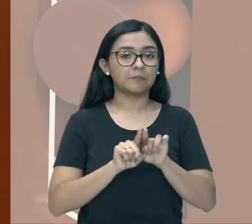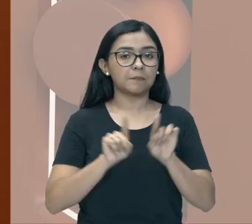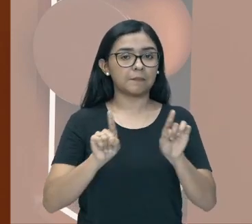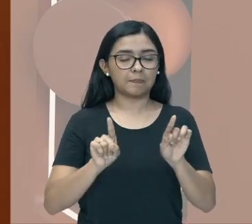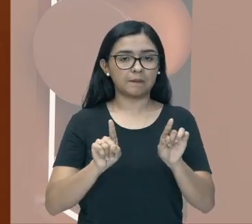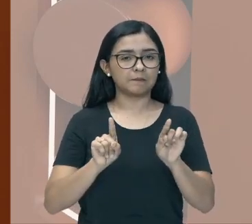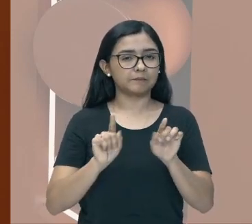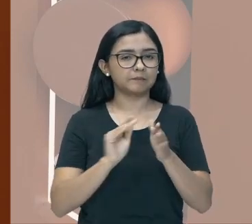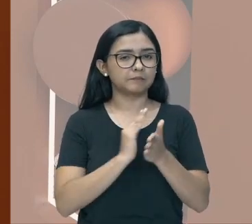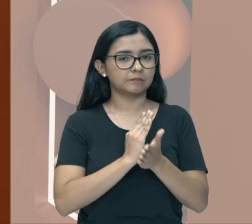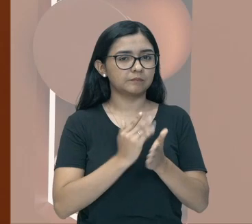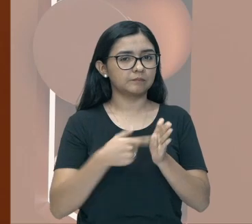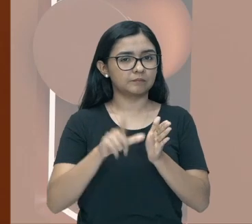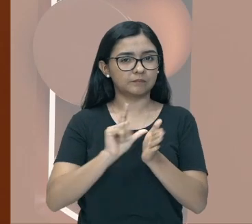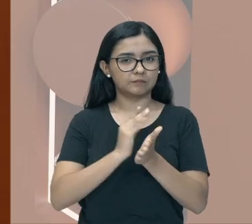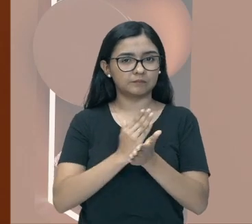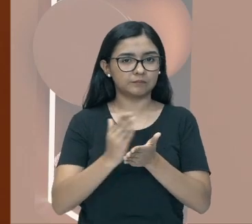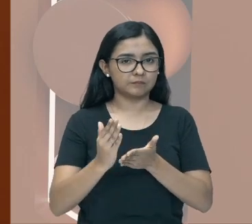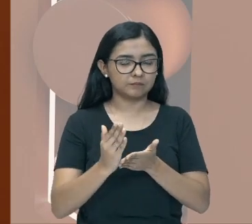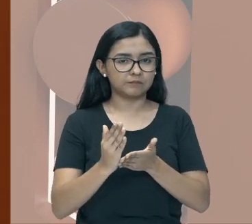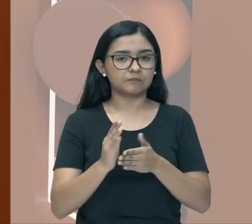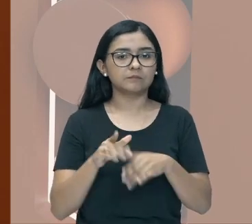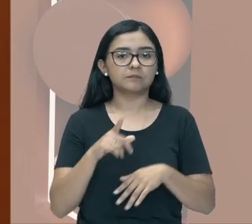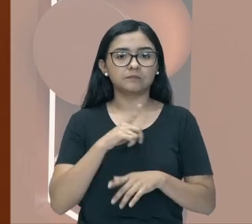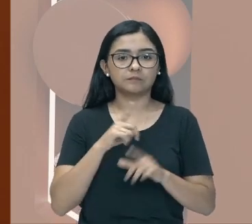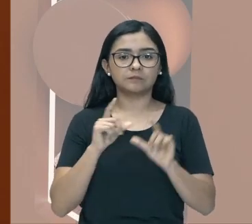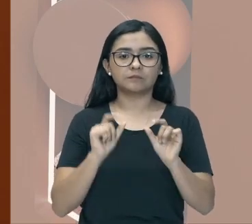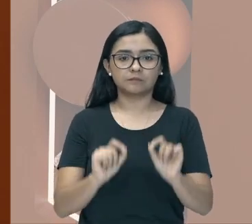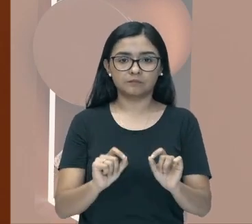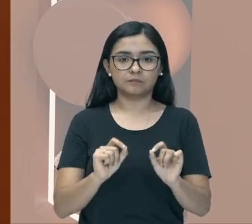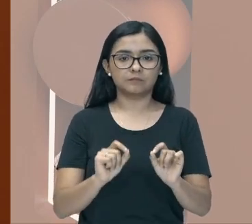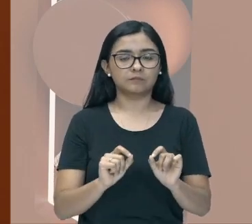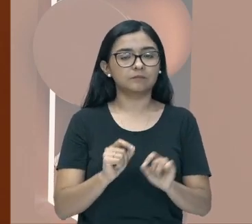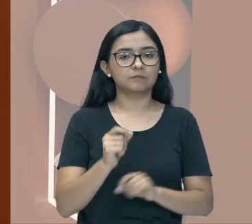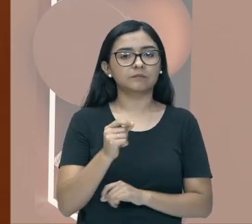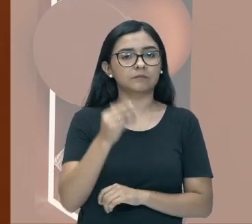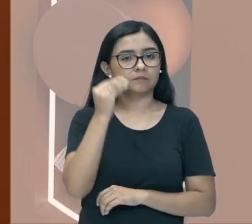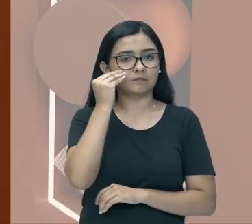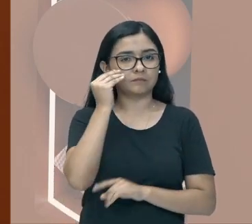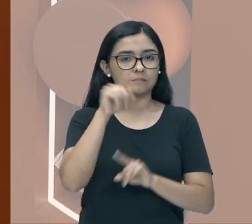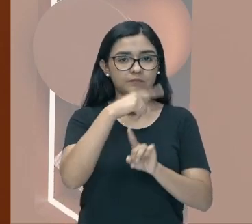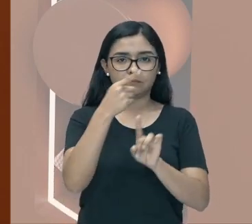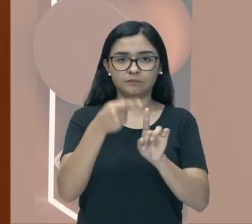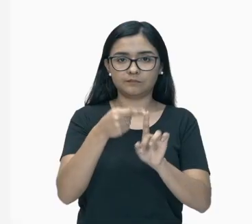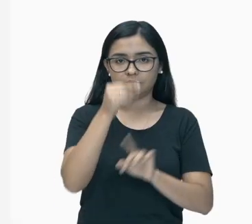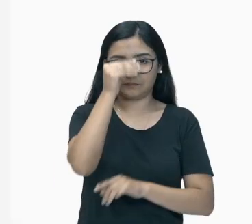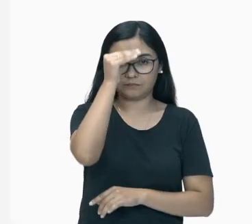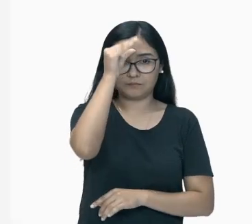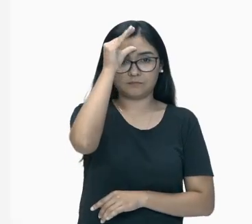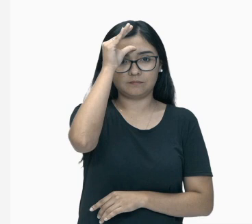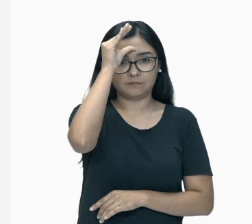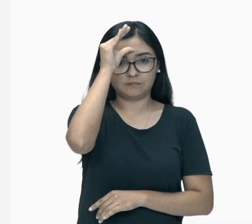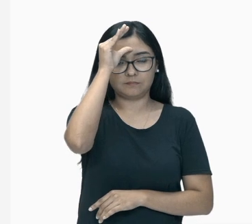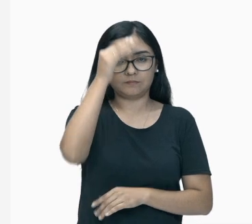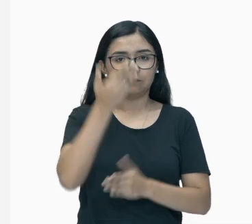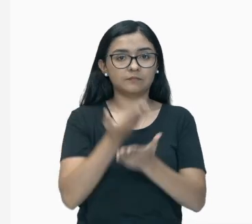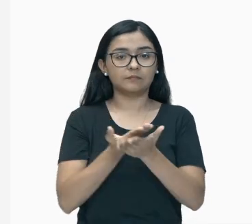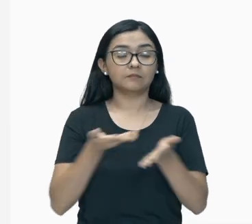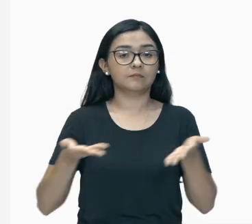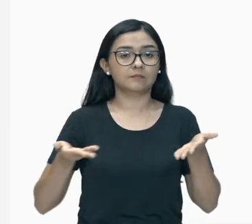para iniciar essa conversa, nós vamos então conhecer o objeto de conhecimento da nossa